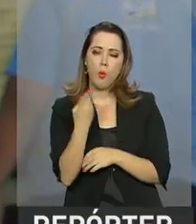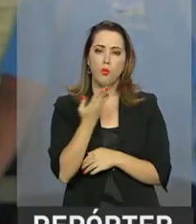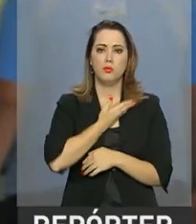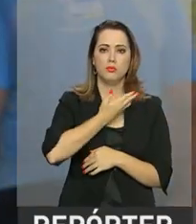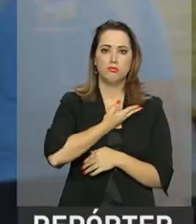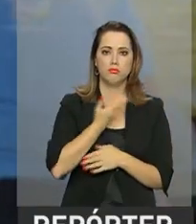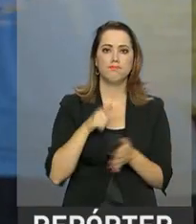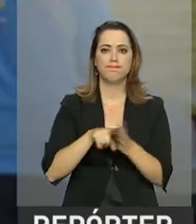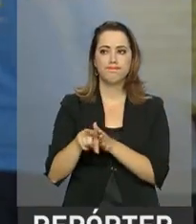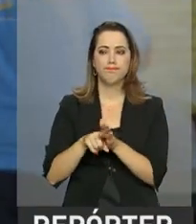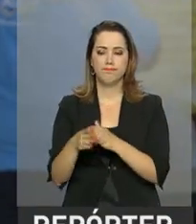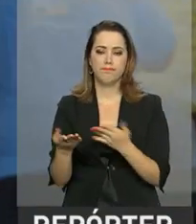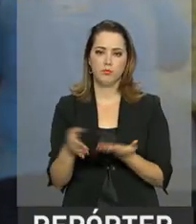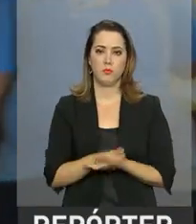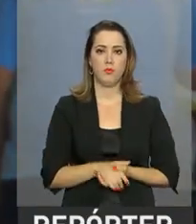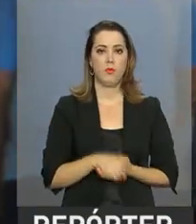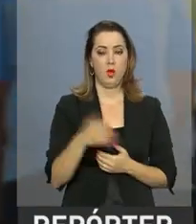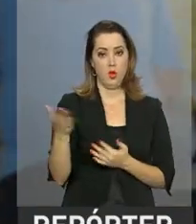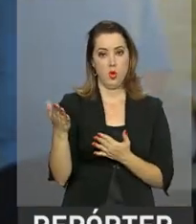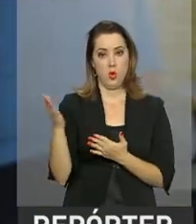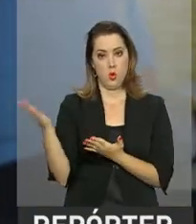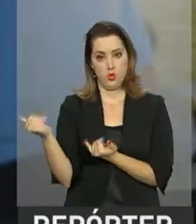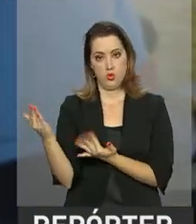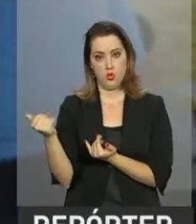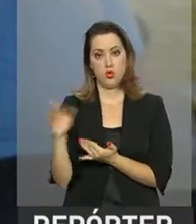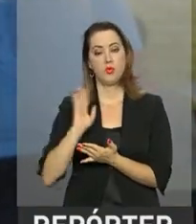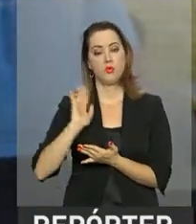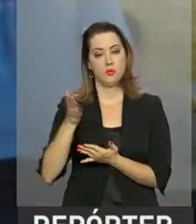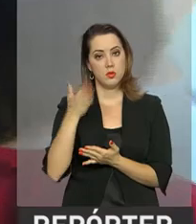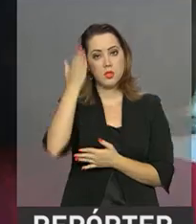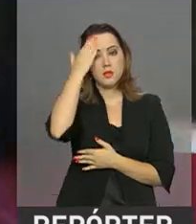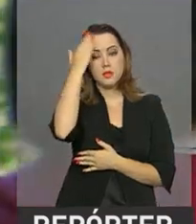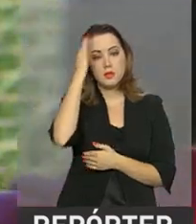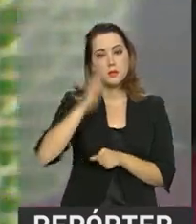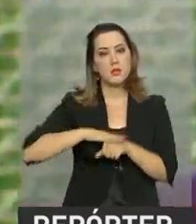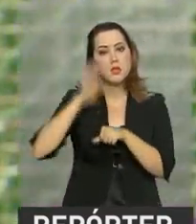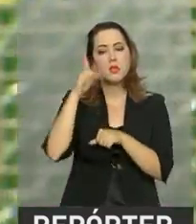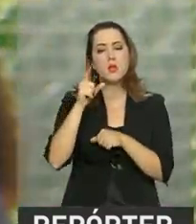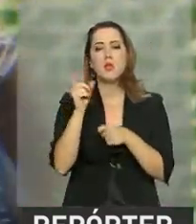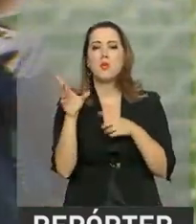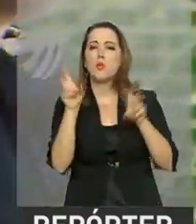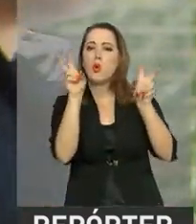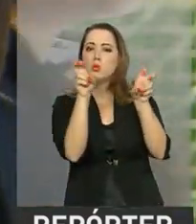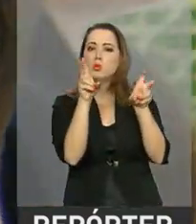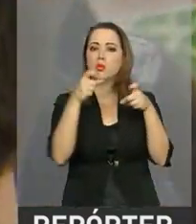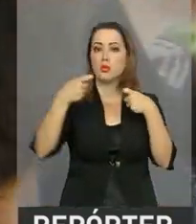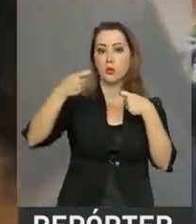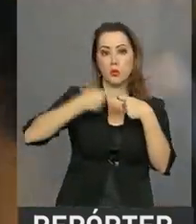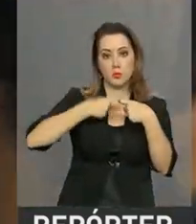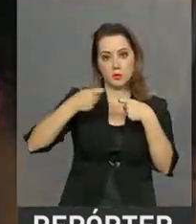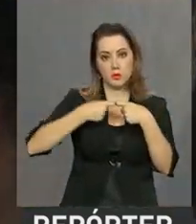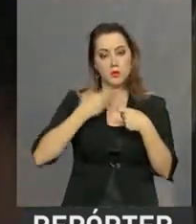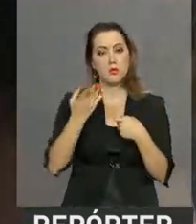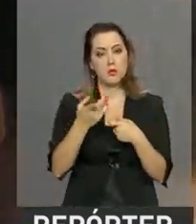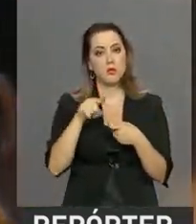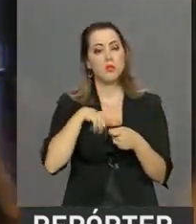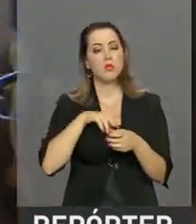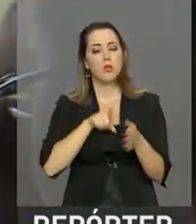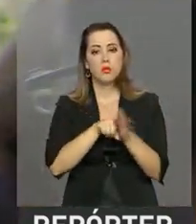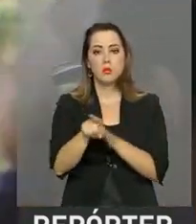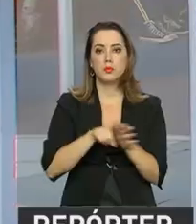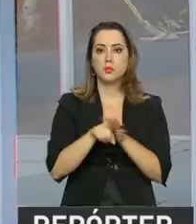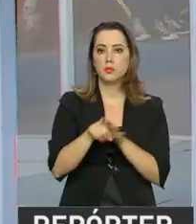e tal os jovens brasileiros estão recebendo mais informações sobre questões relacionadas ao sexo segundo a